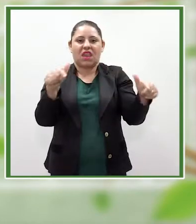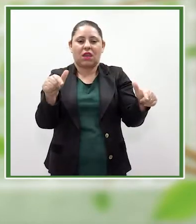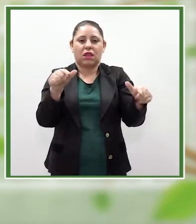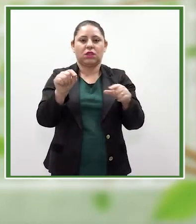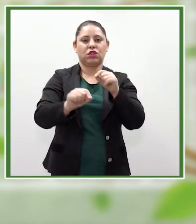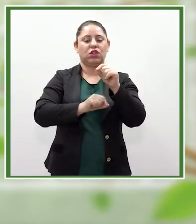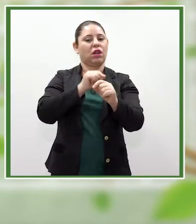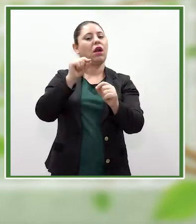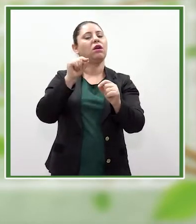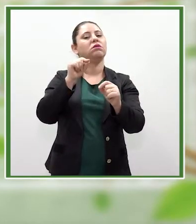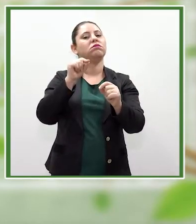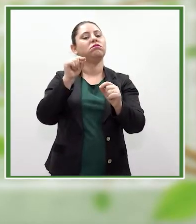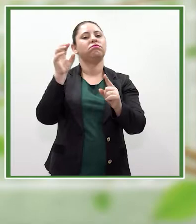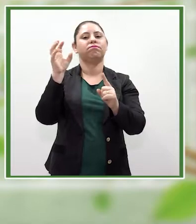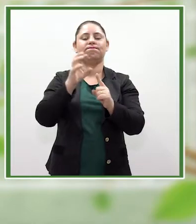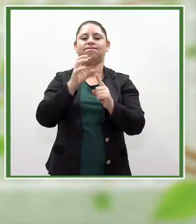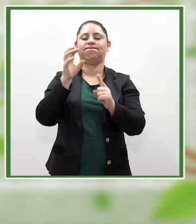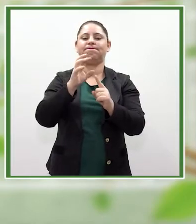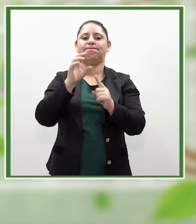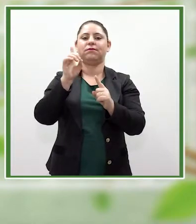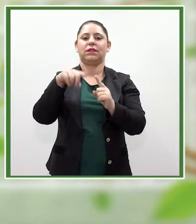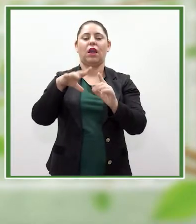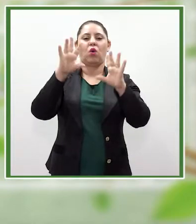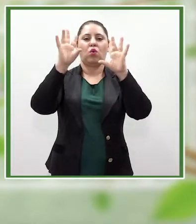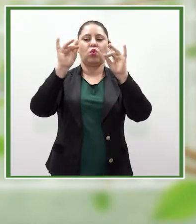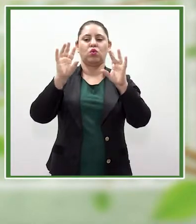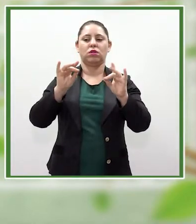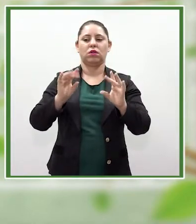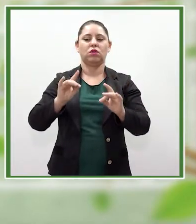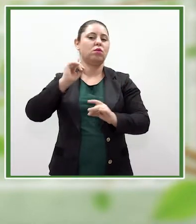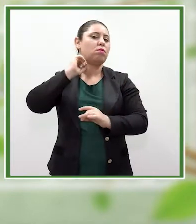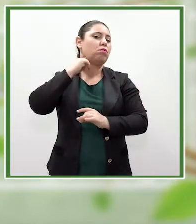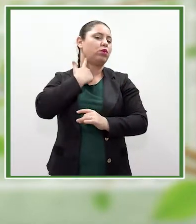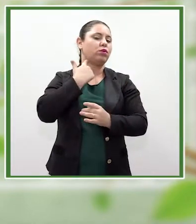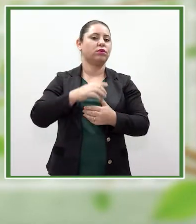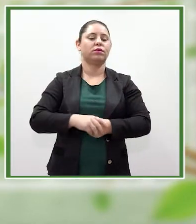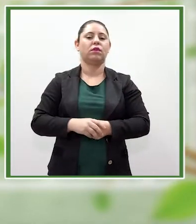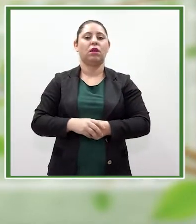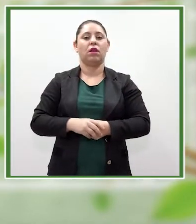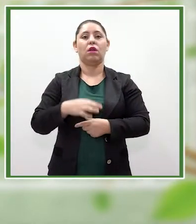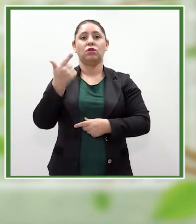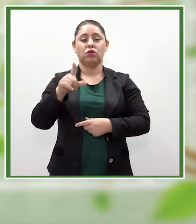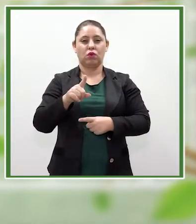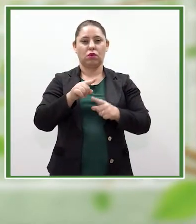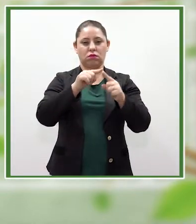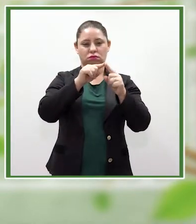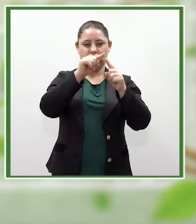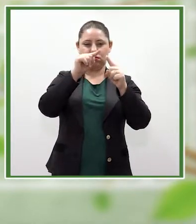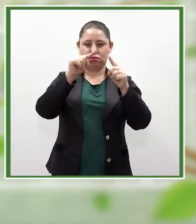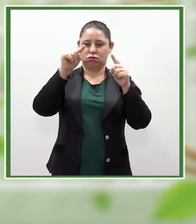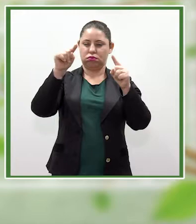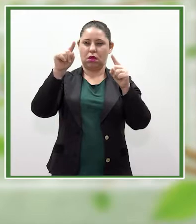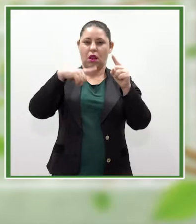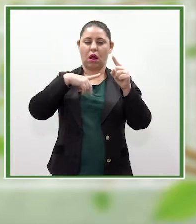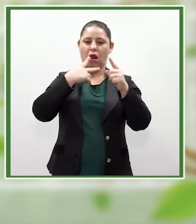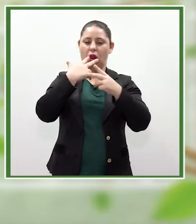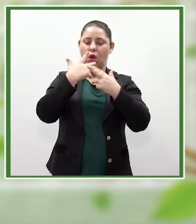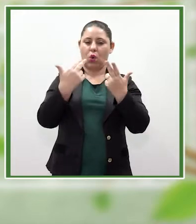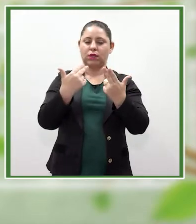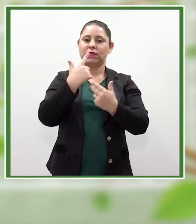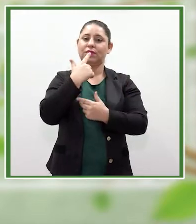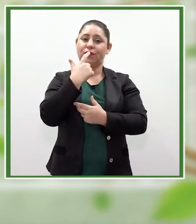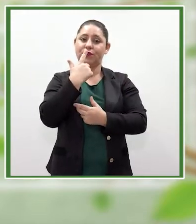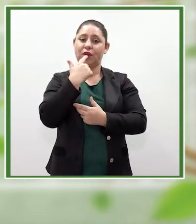nas emissões desses setores, são pequenas, né? Houve uma evolução, né? Mostrando que o país